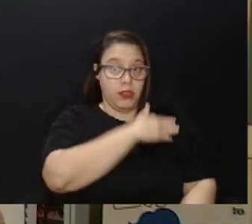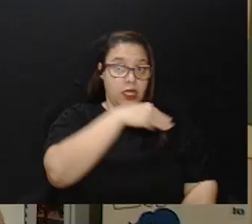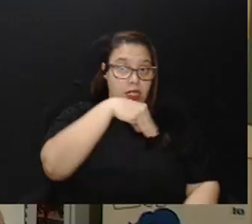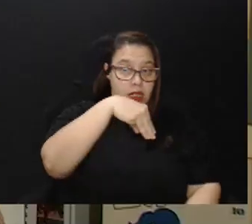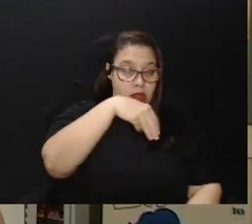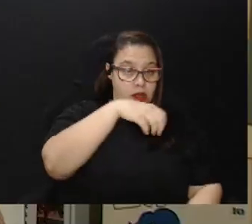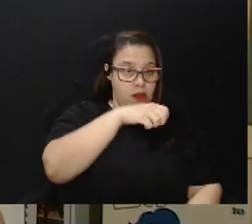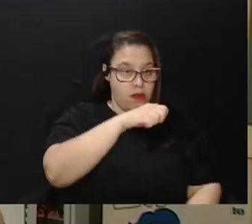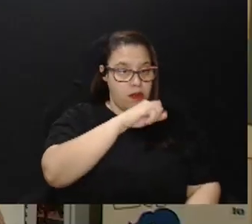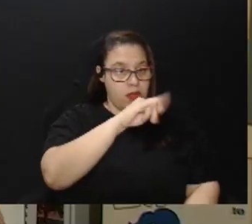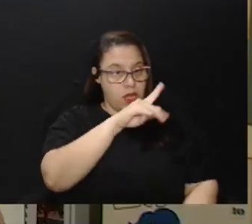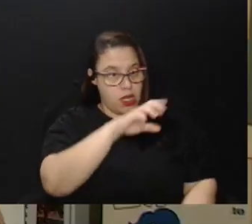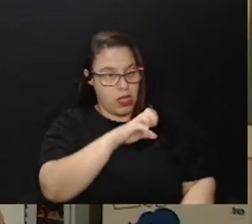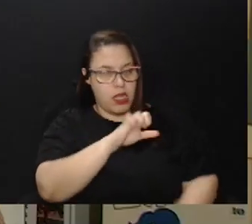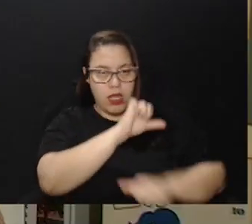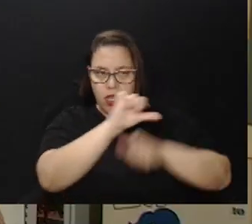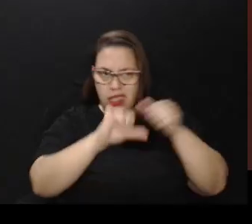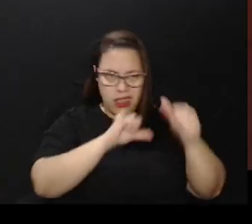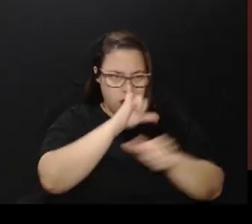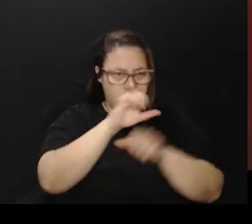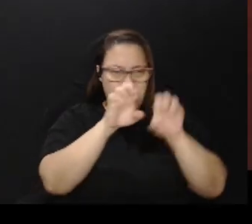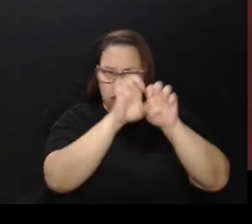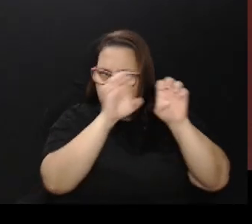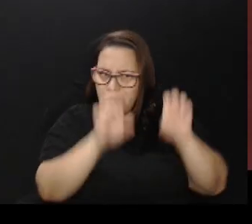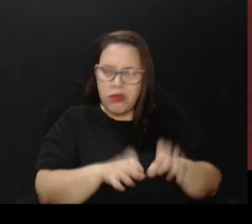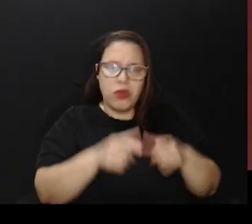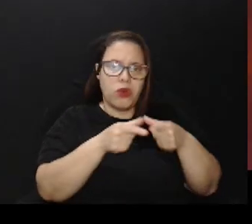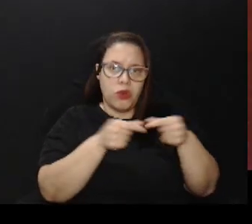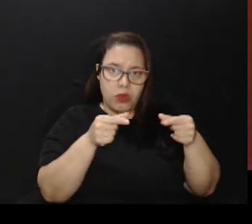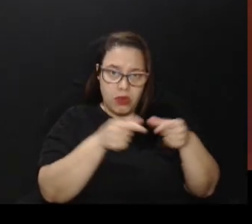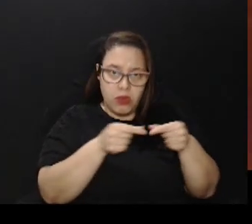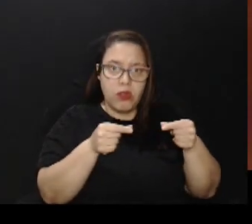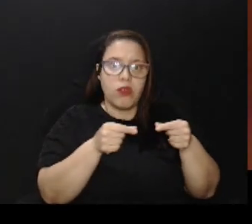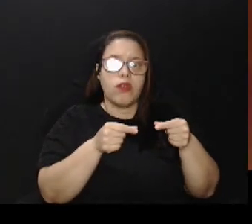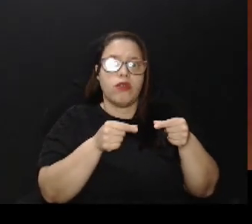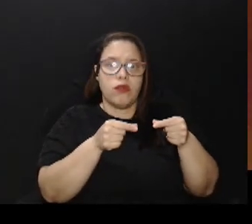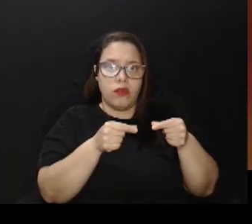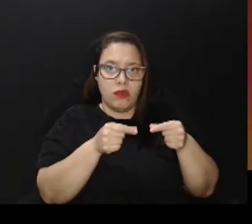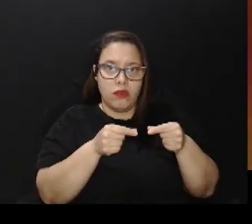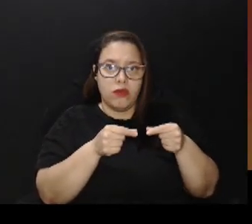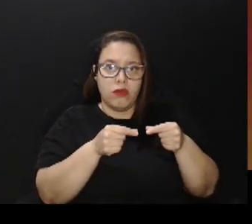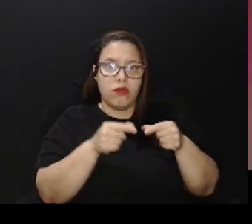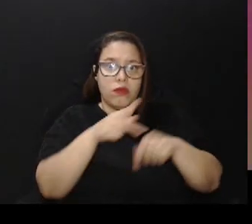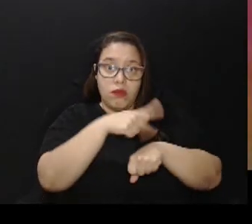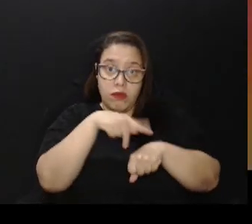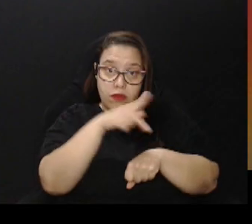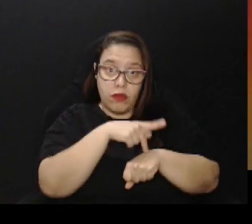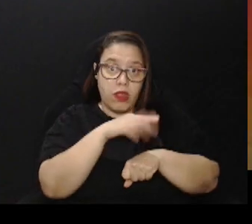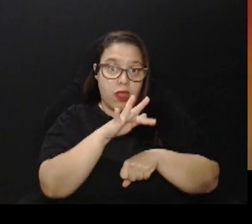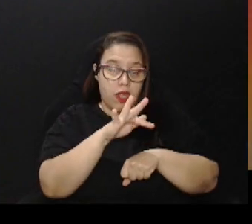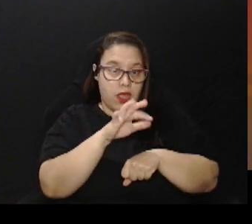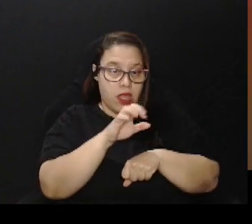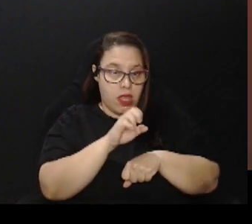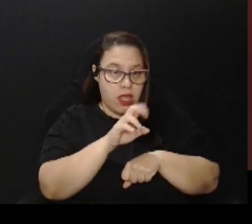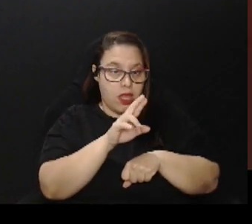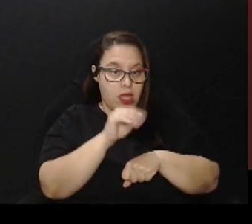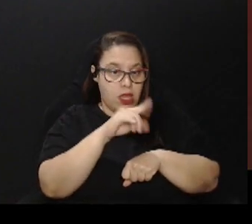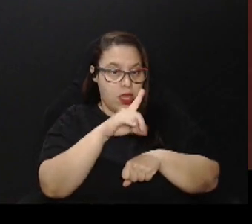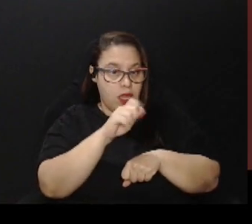toda a estrutura do Japão, que era de um país feudal. Ele começou a modernizar